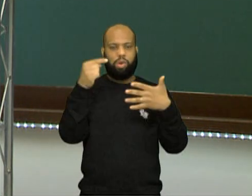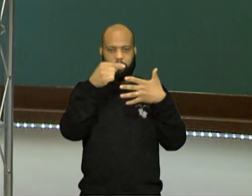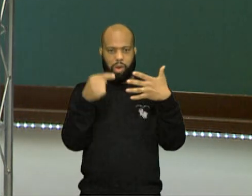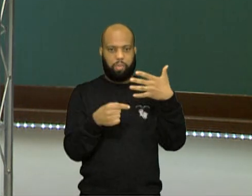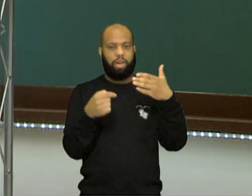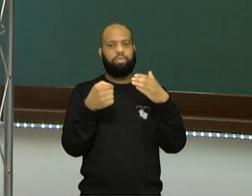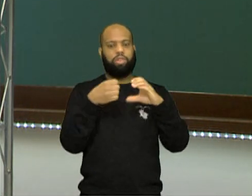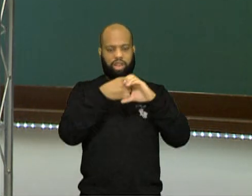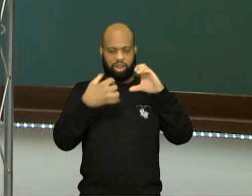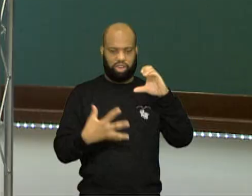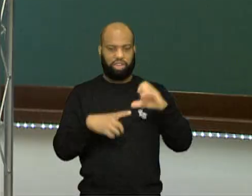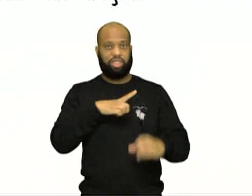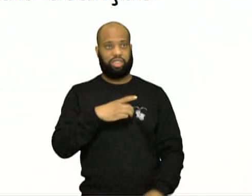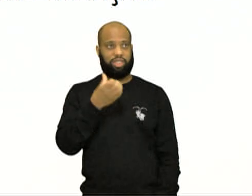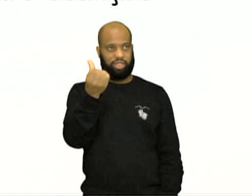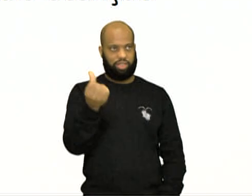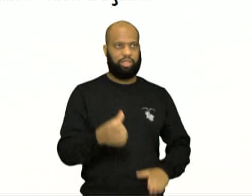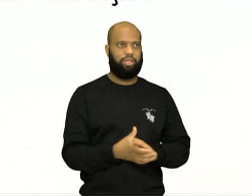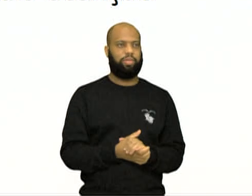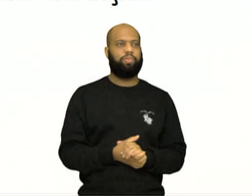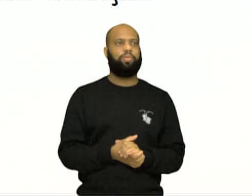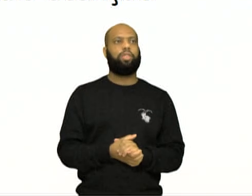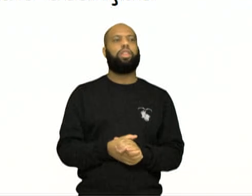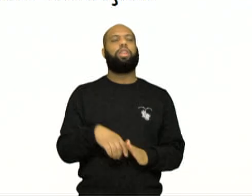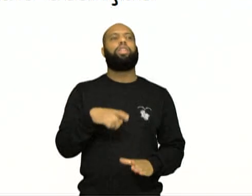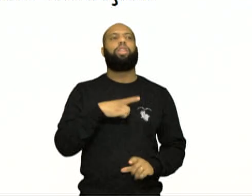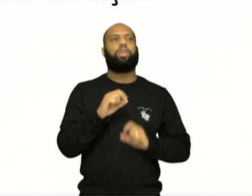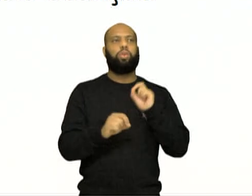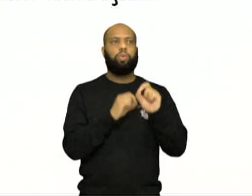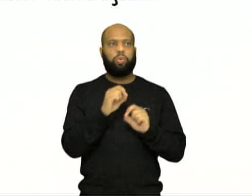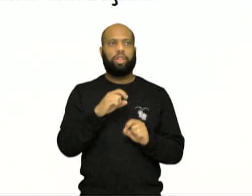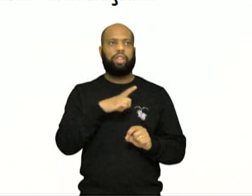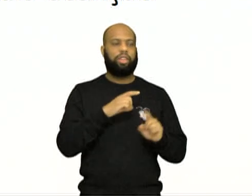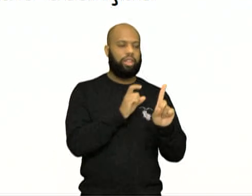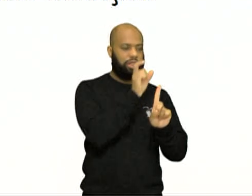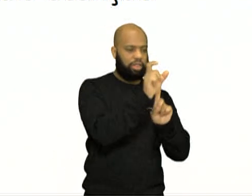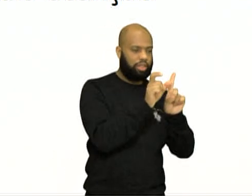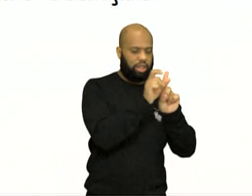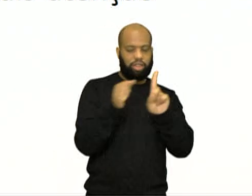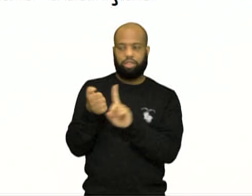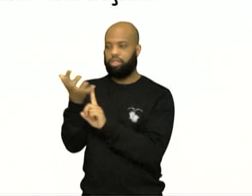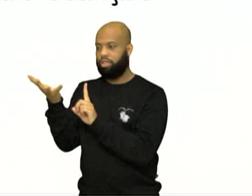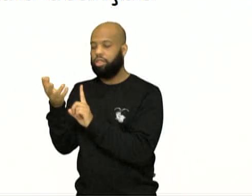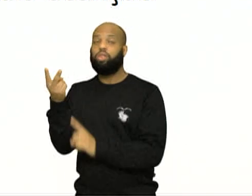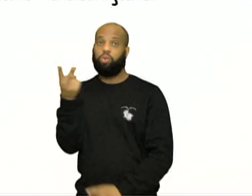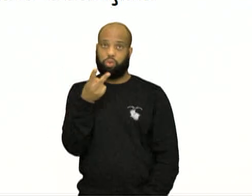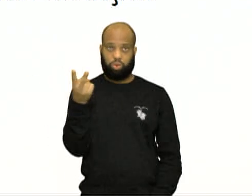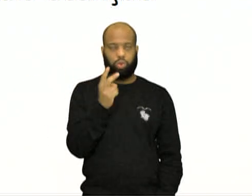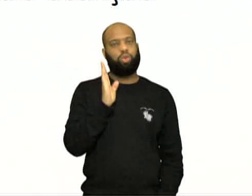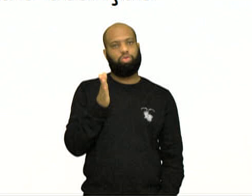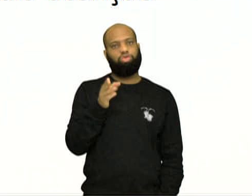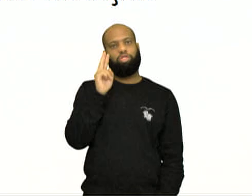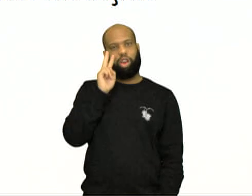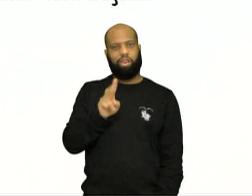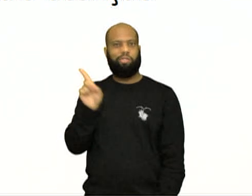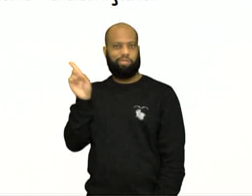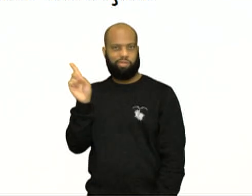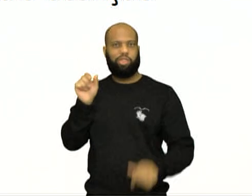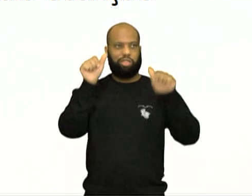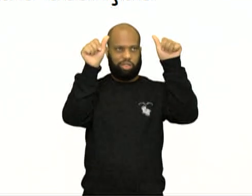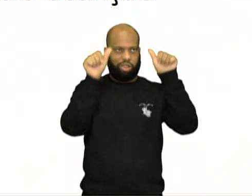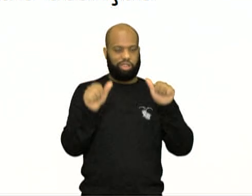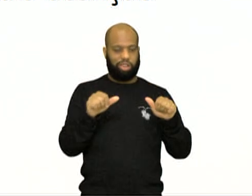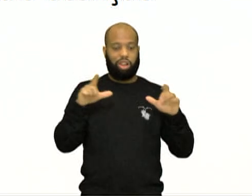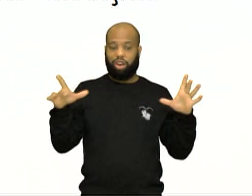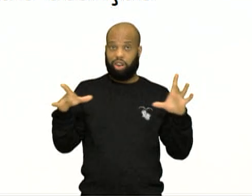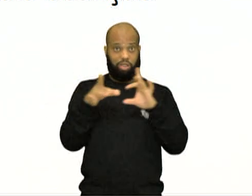6 características para vocês. Ele tem a aliança entre a linguagem verbal e não verbal. Já vimos agora há pouco, né, essa aliança,